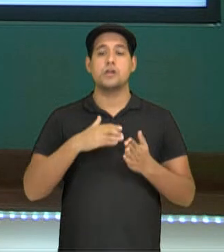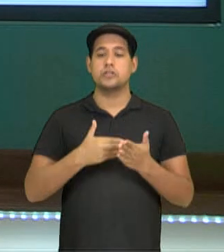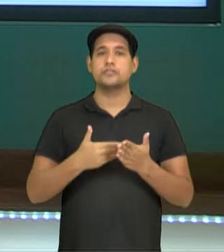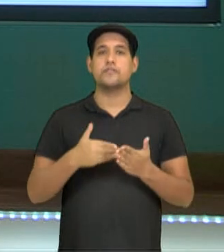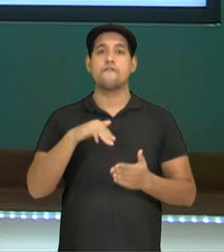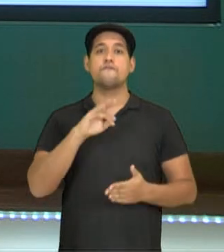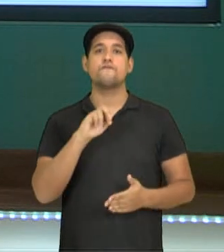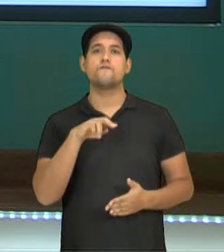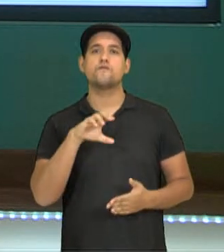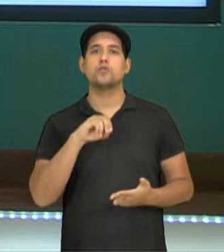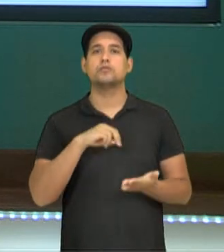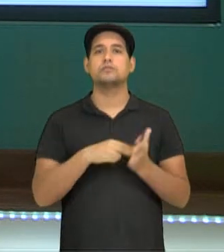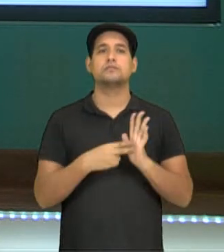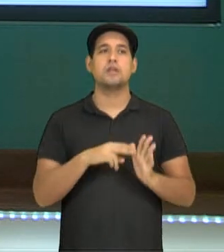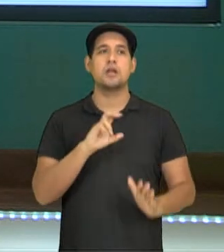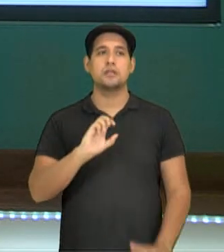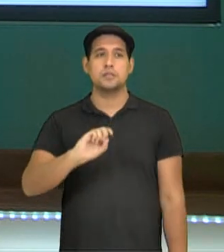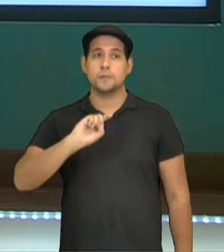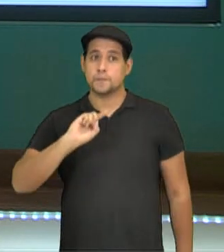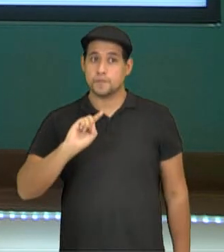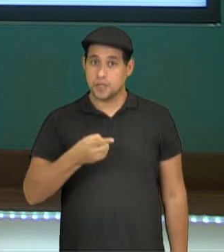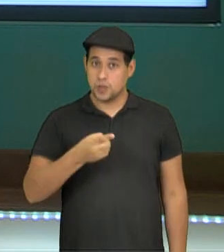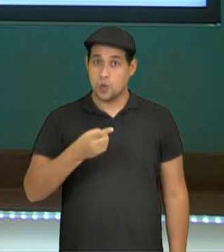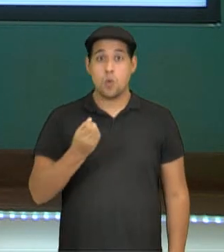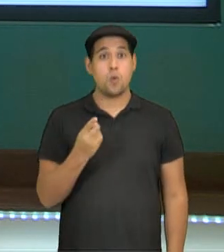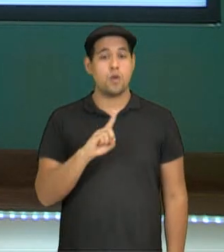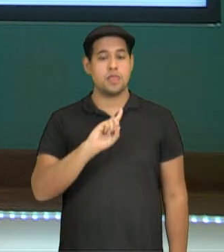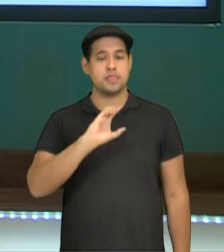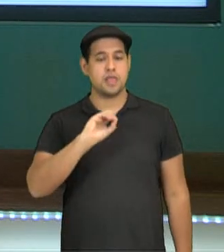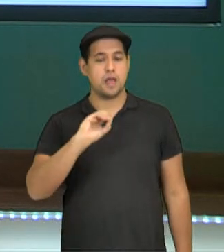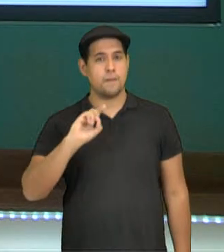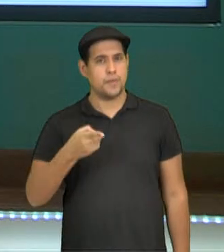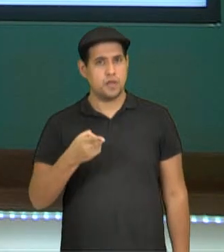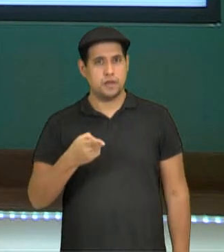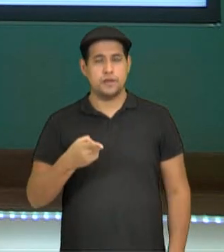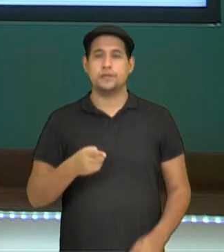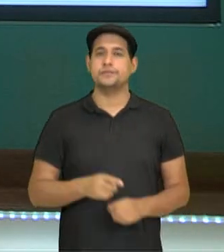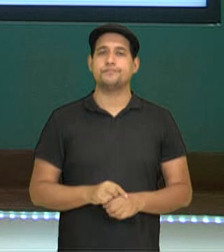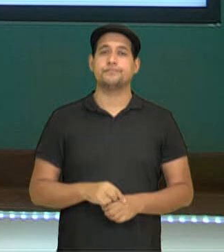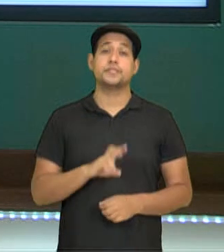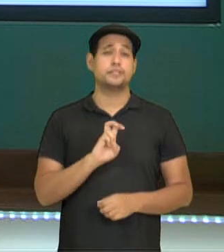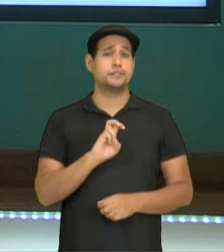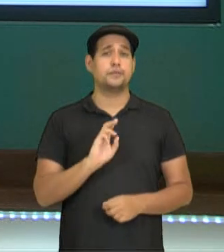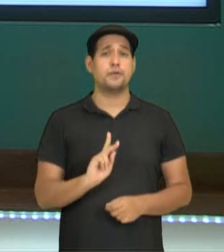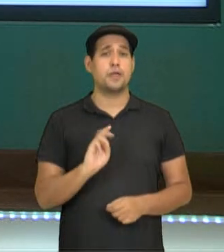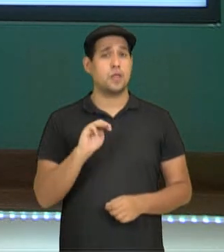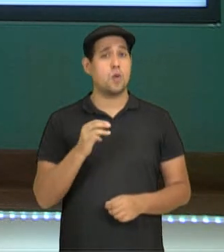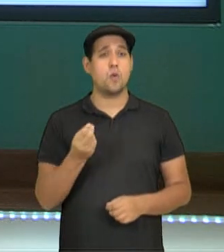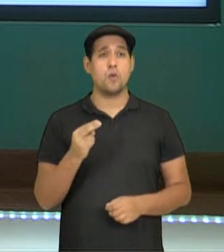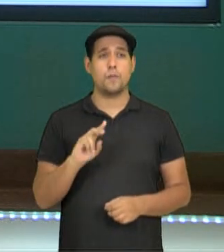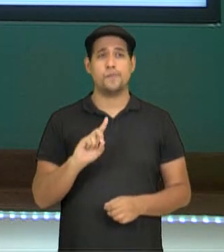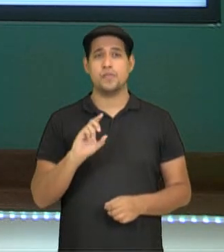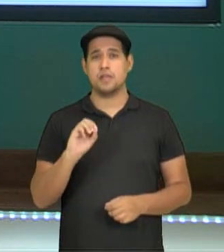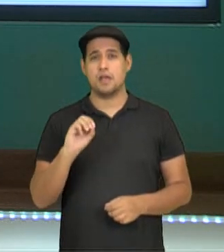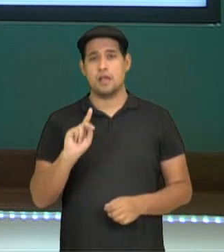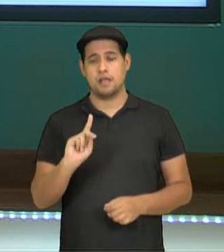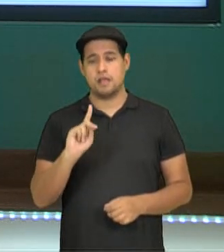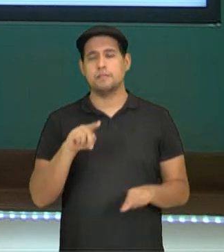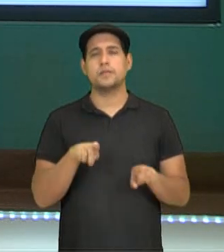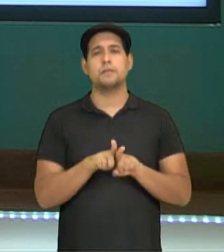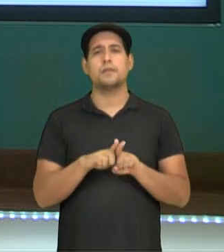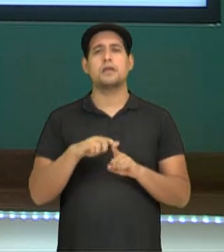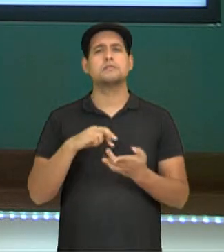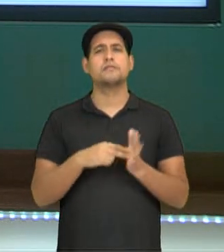fundo, 5.000 metros e 10.000 metros, ou então 5 quilômetros e 10 quilômetros. Todas essas provas aqui, elas